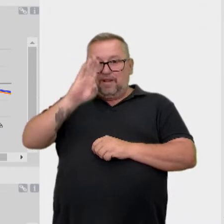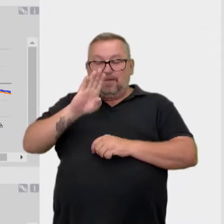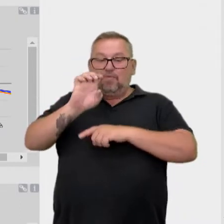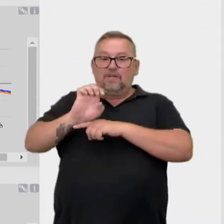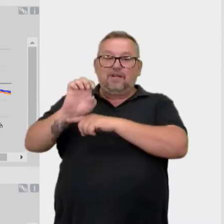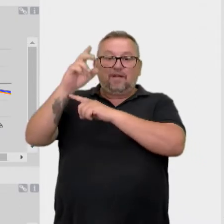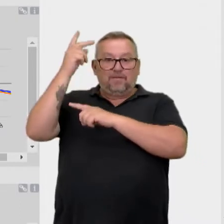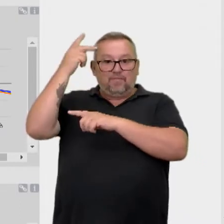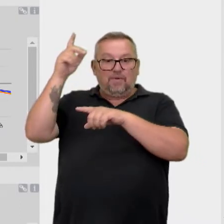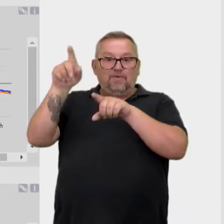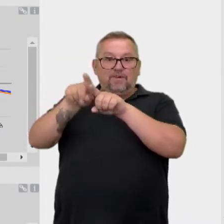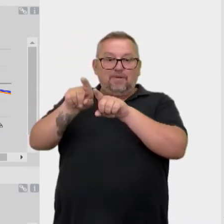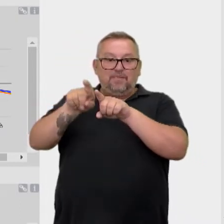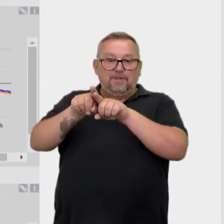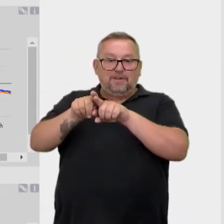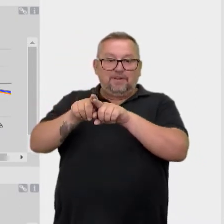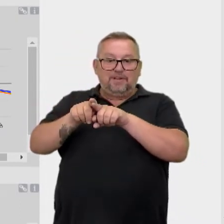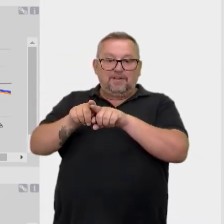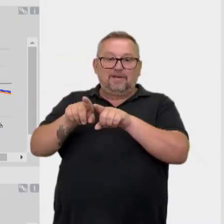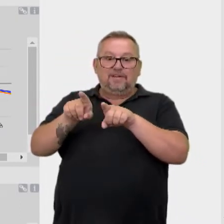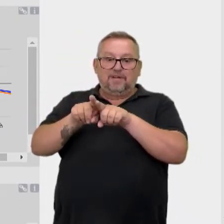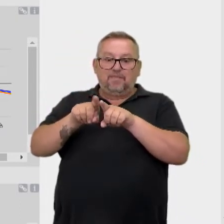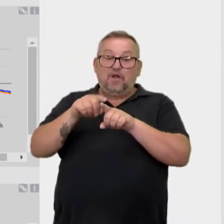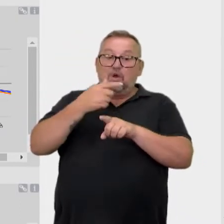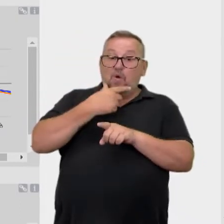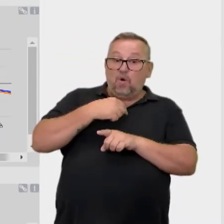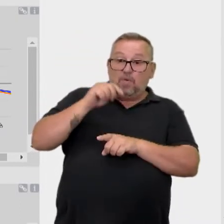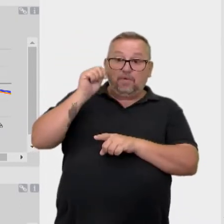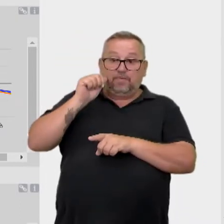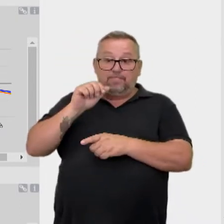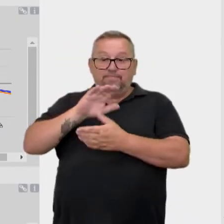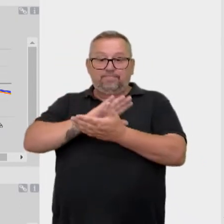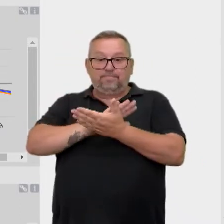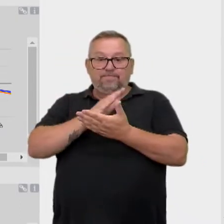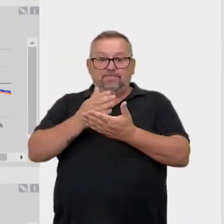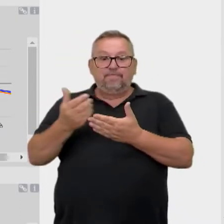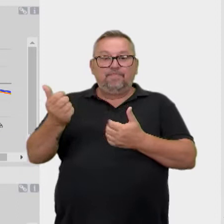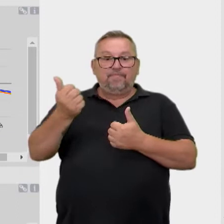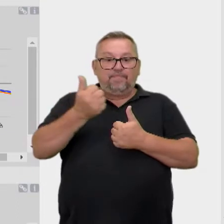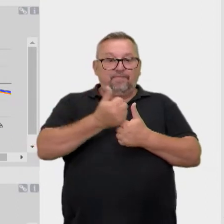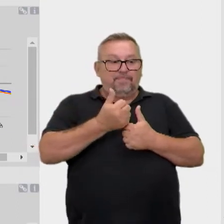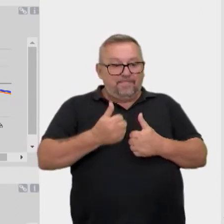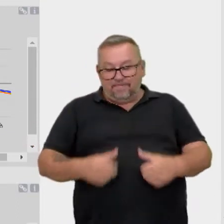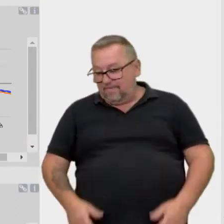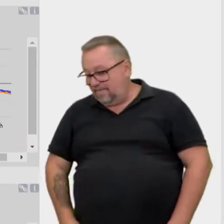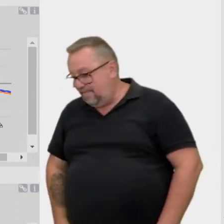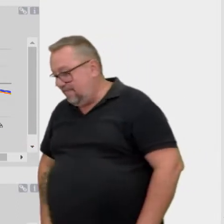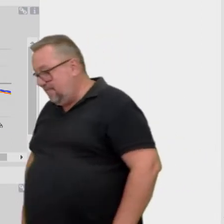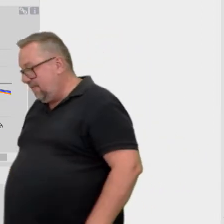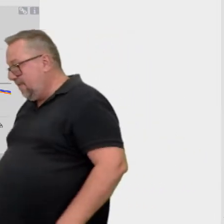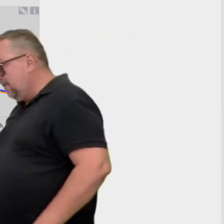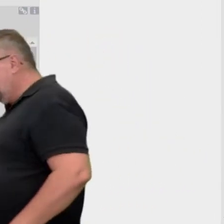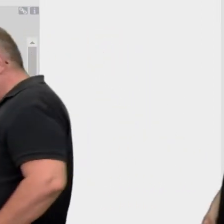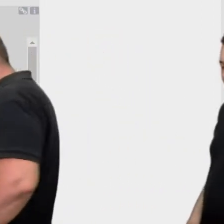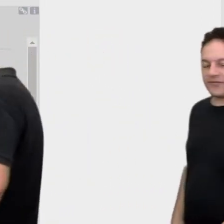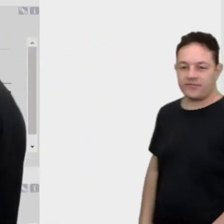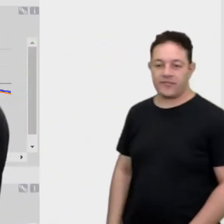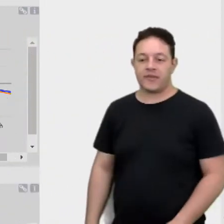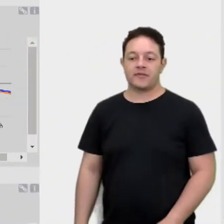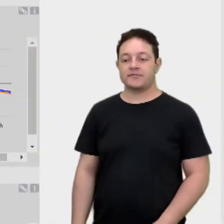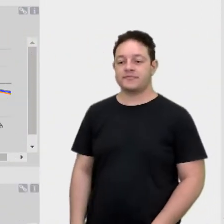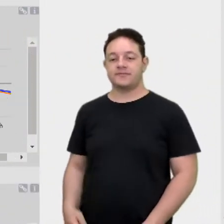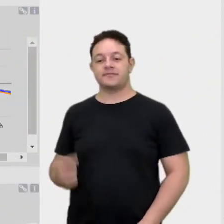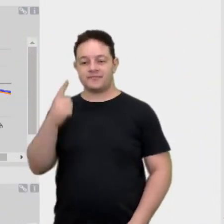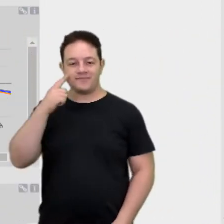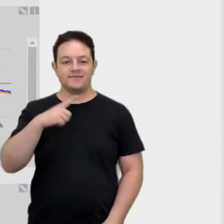de São Paulo, tanto do lado de homens, que é a parte esquerda, como a parte de mulheres, que é a parte direita aqui,